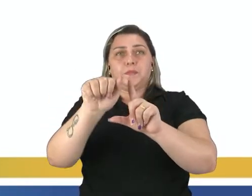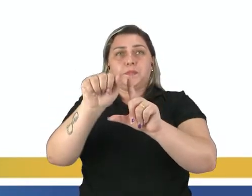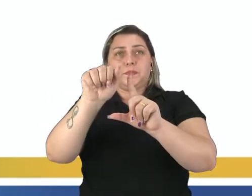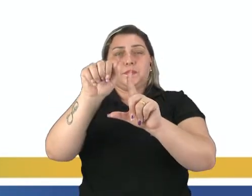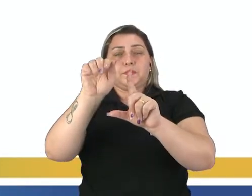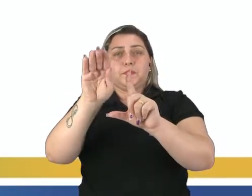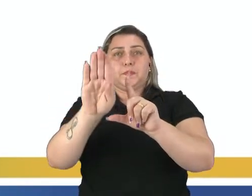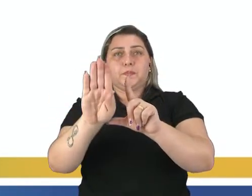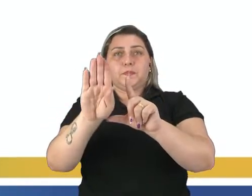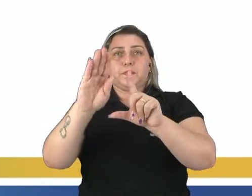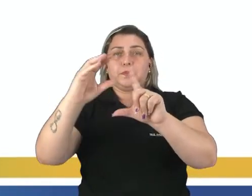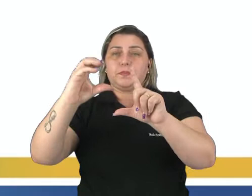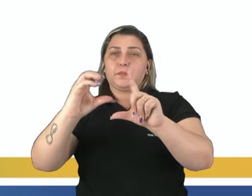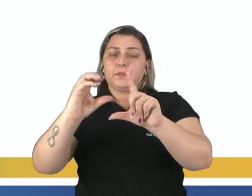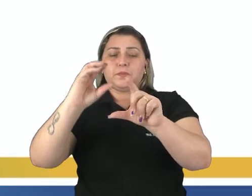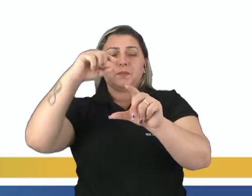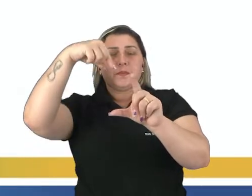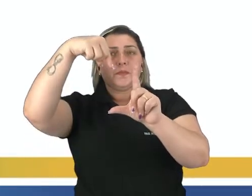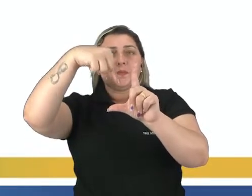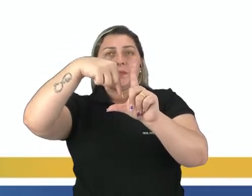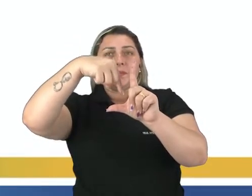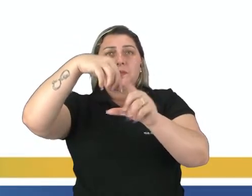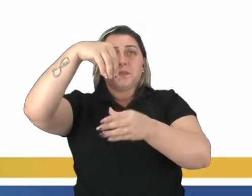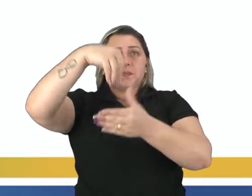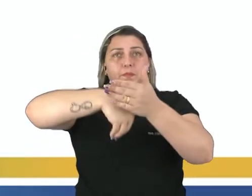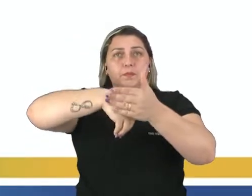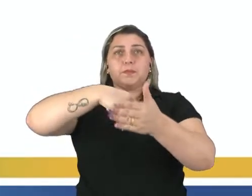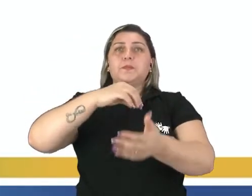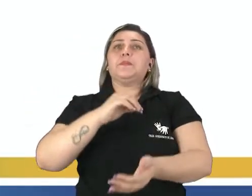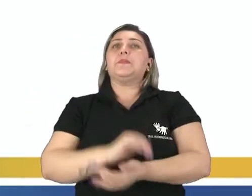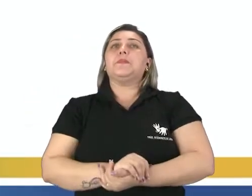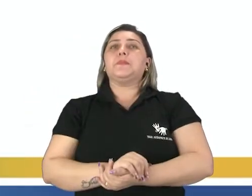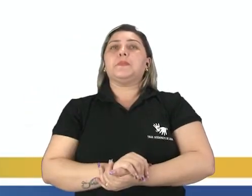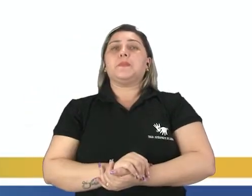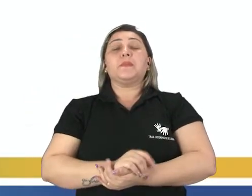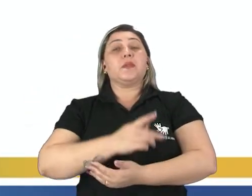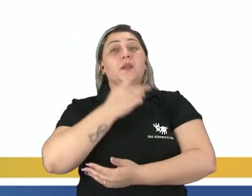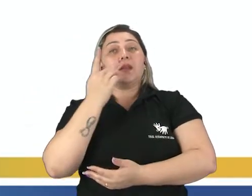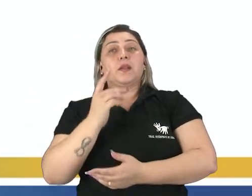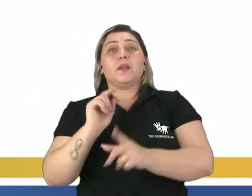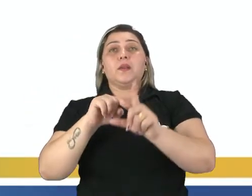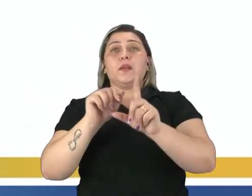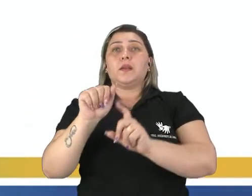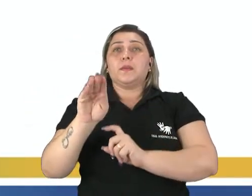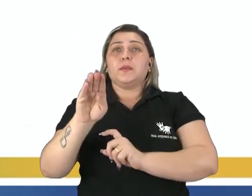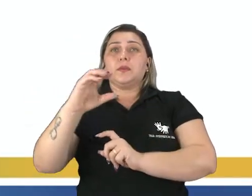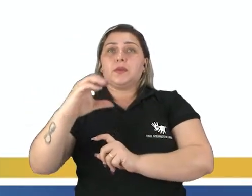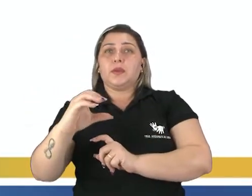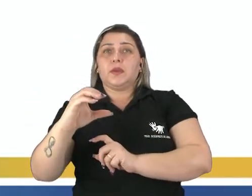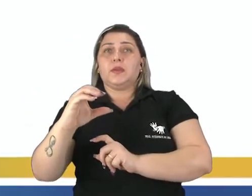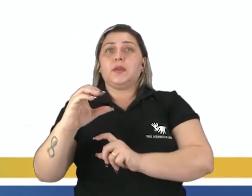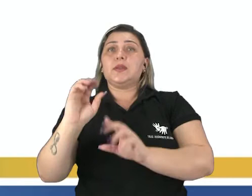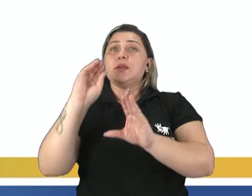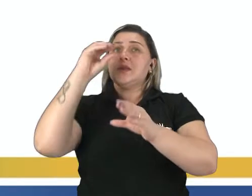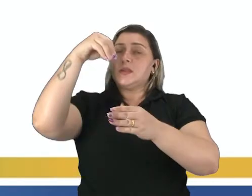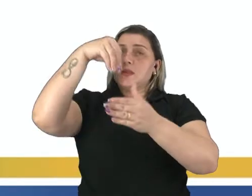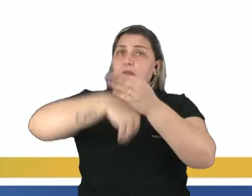o ângulo B e o ângulo C. Então, dizemos que os ângulos A, B e C